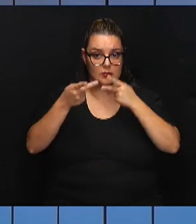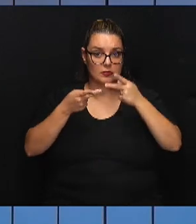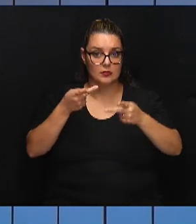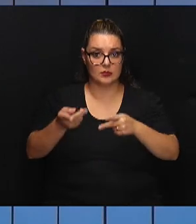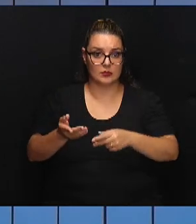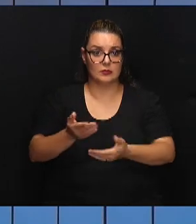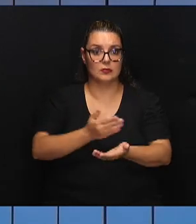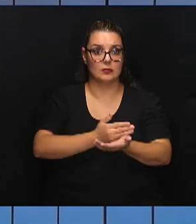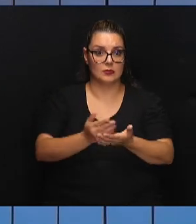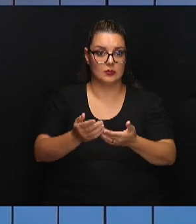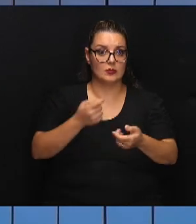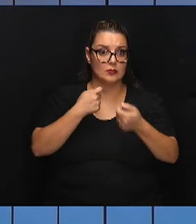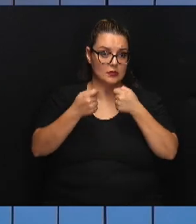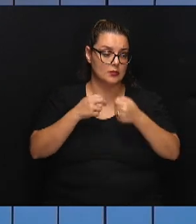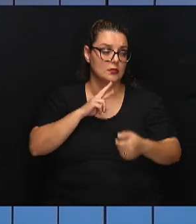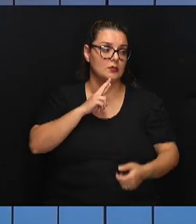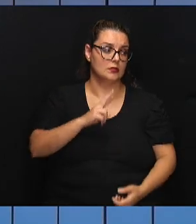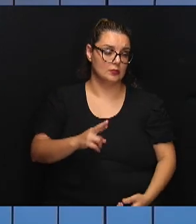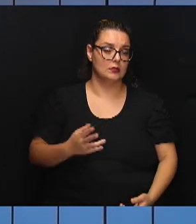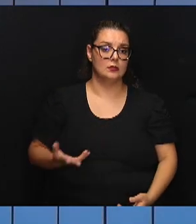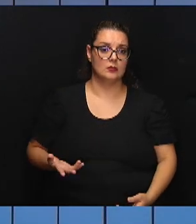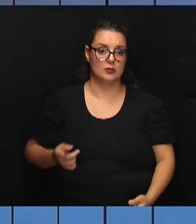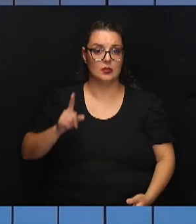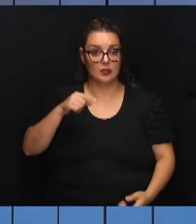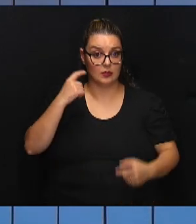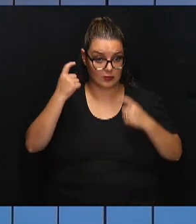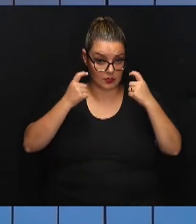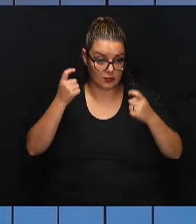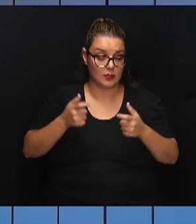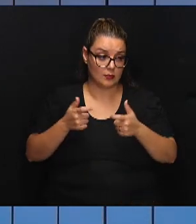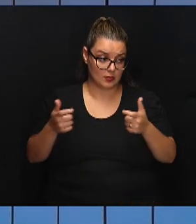no comecinho da primeira resposta. É uma preocupação muito